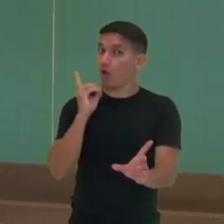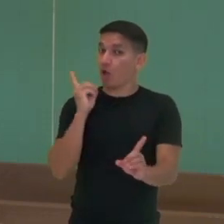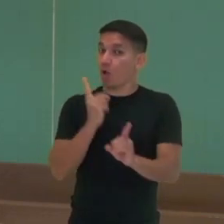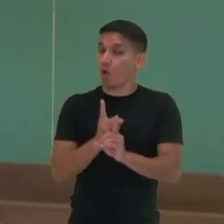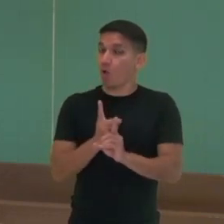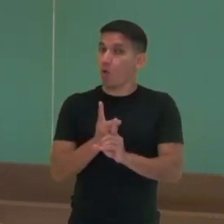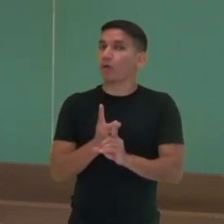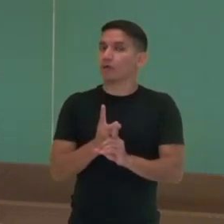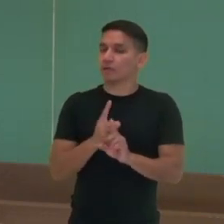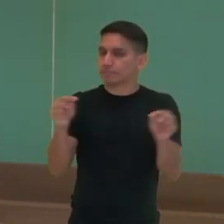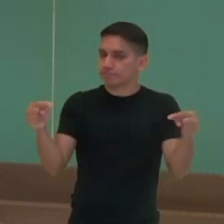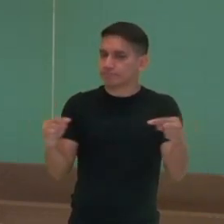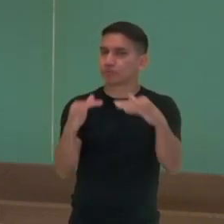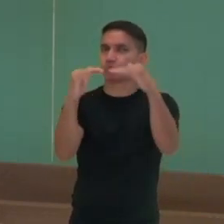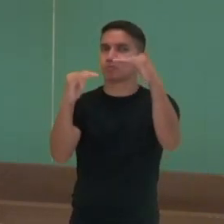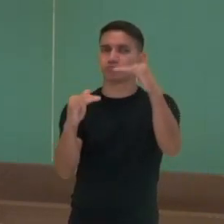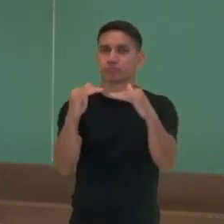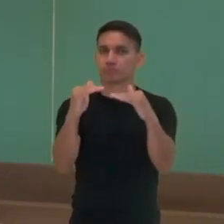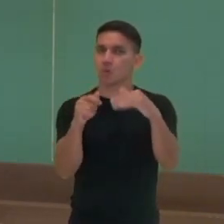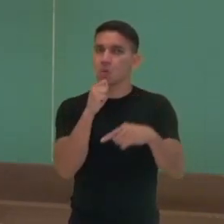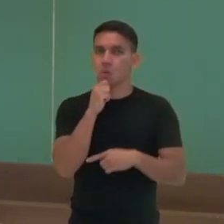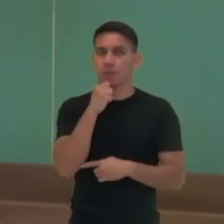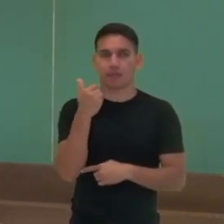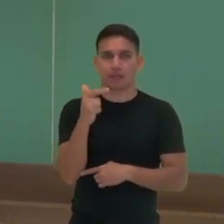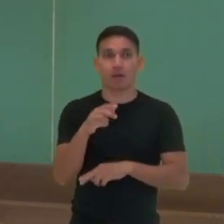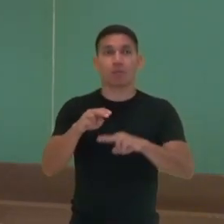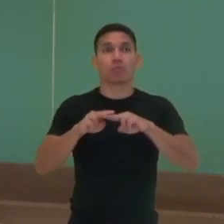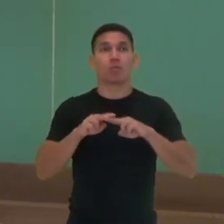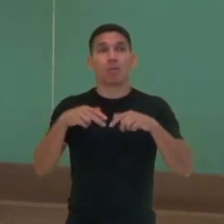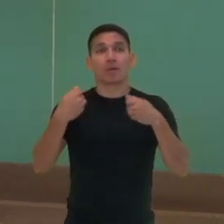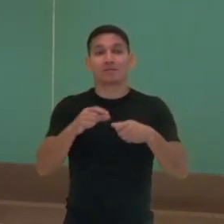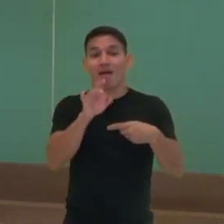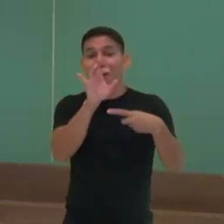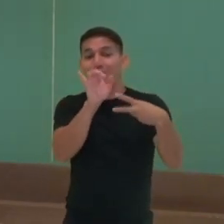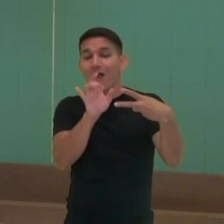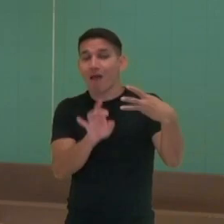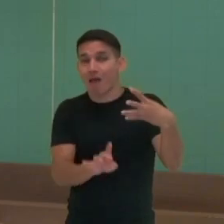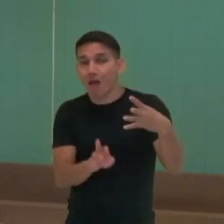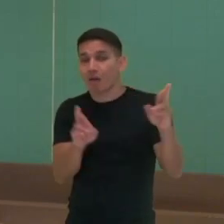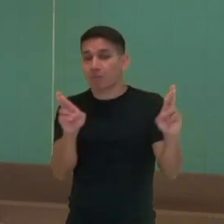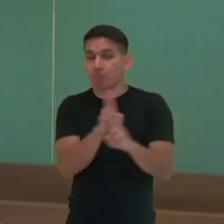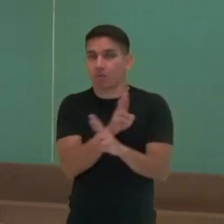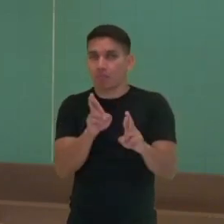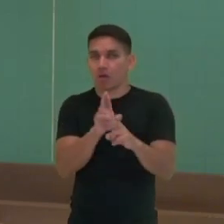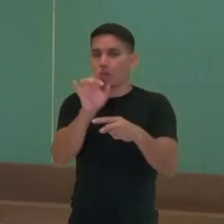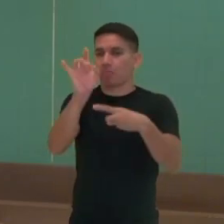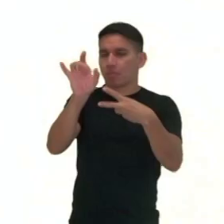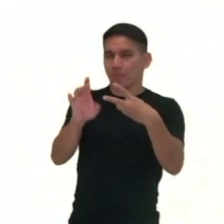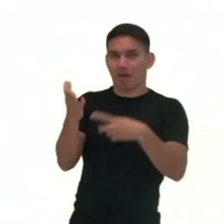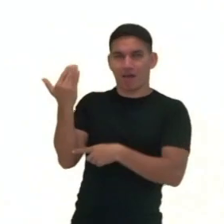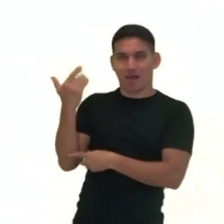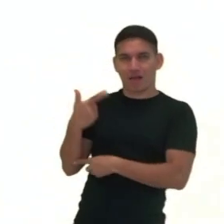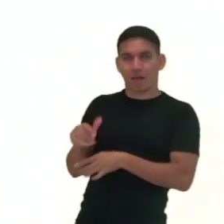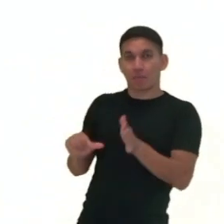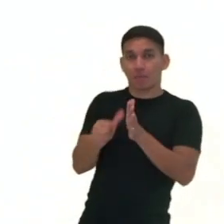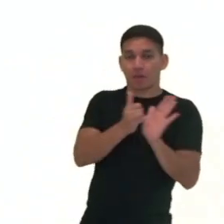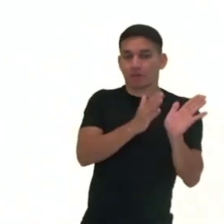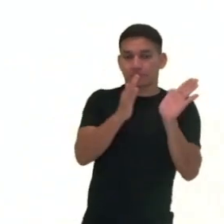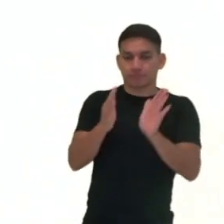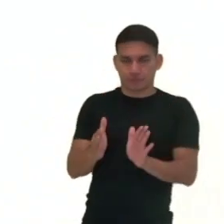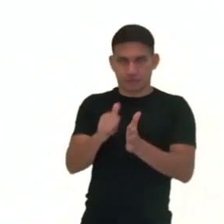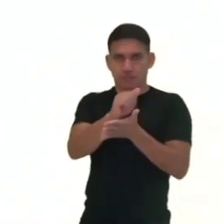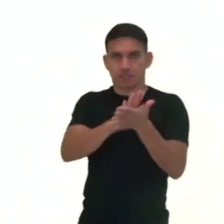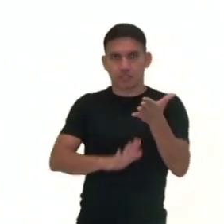valores proporcionais. Para isso, eu vou ter que pegar cada relação que eu encontrei lá na primeira parte do